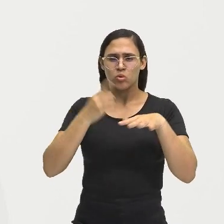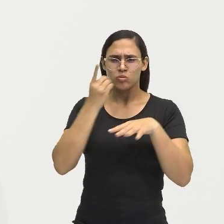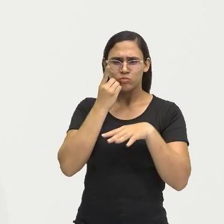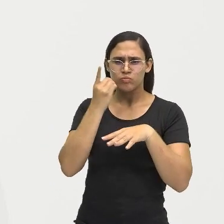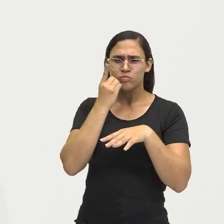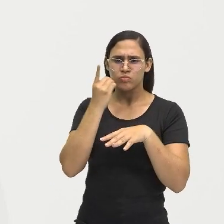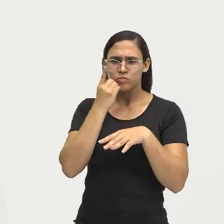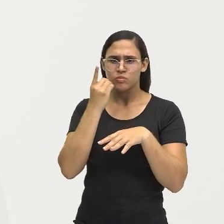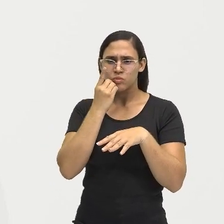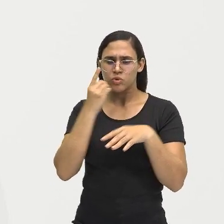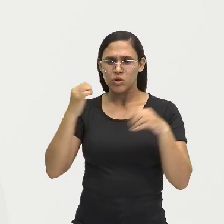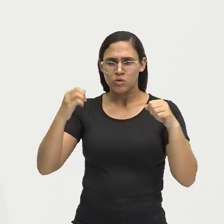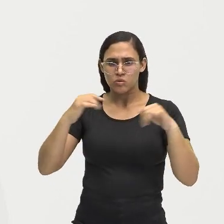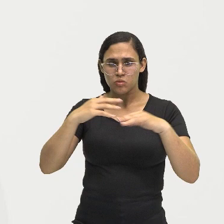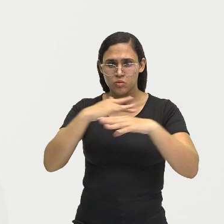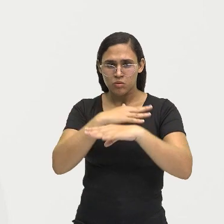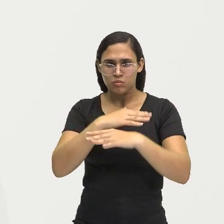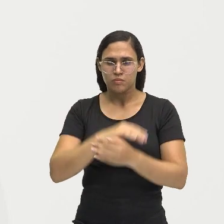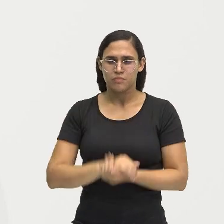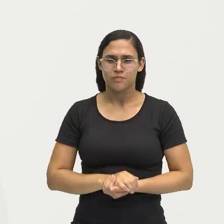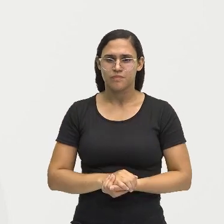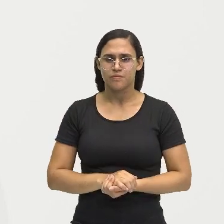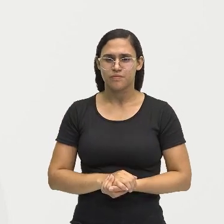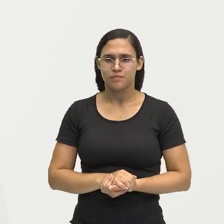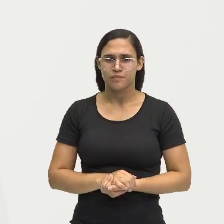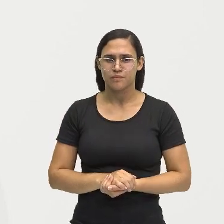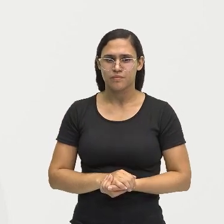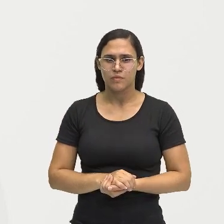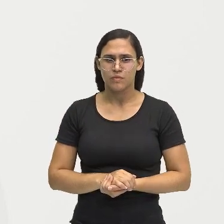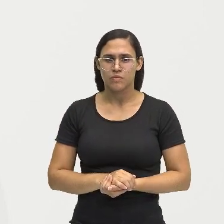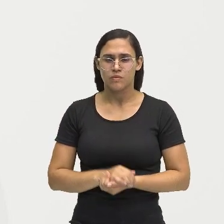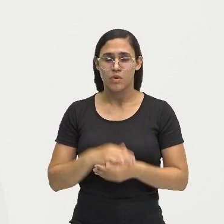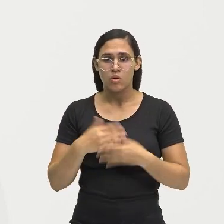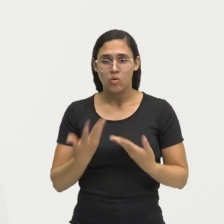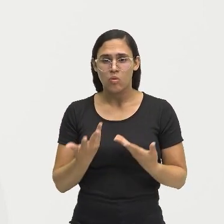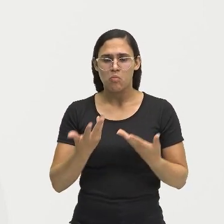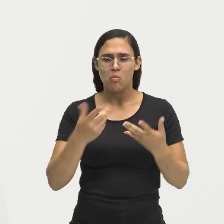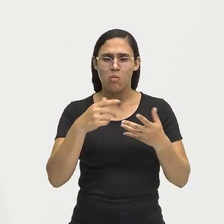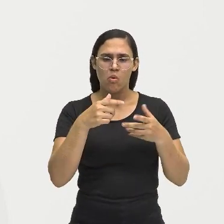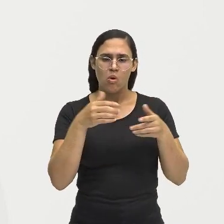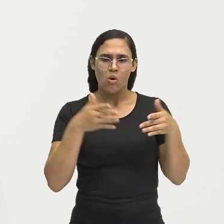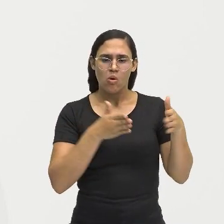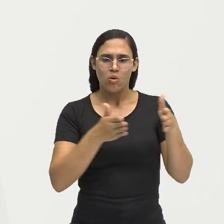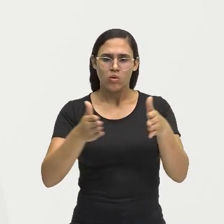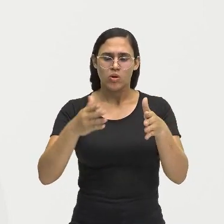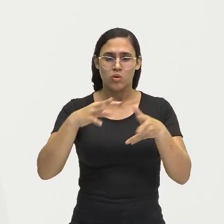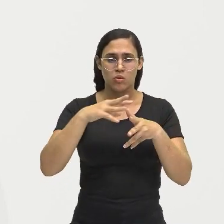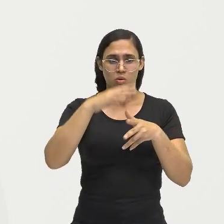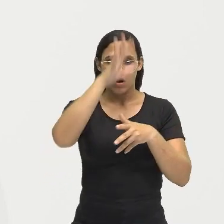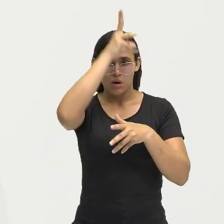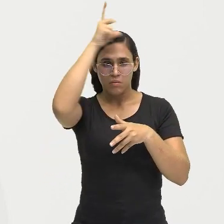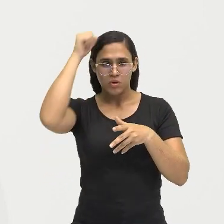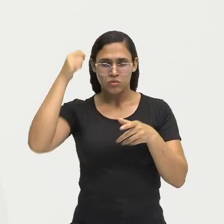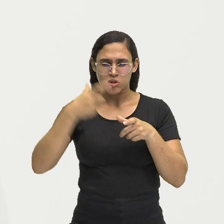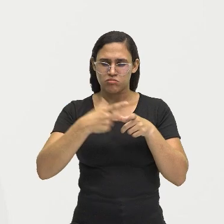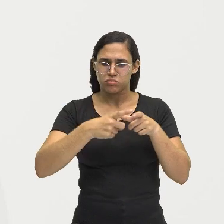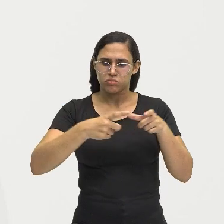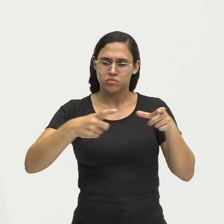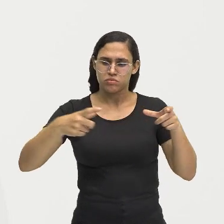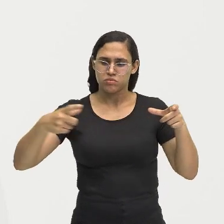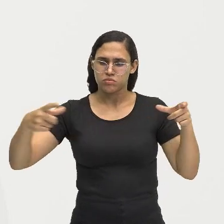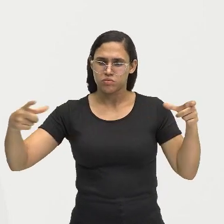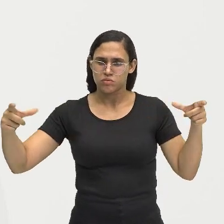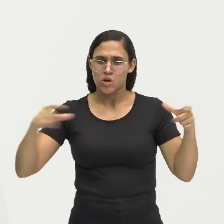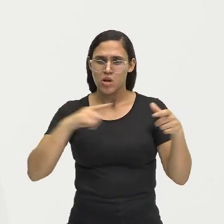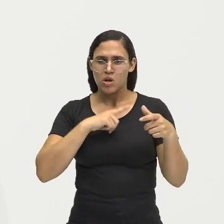diariamente no mar, tá? Então, como o Rio Amazonas ele é bem extenso, né, tem muitos afluentes, então durante um único dia ele despeja ali